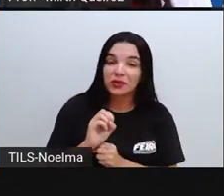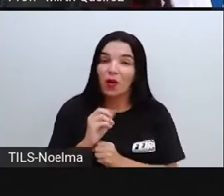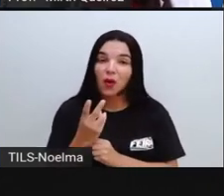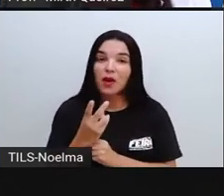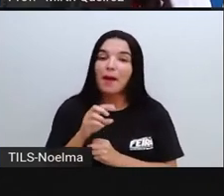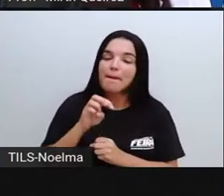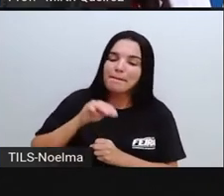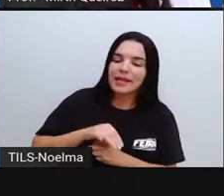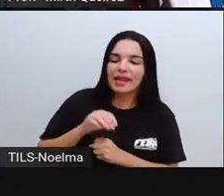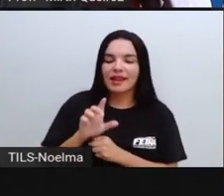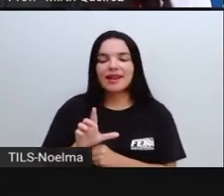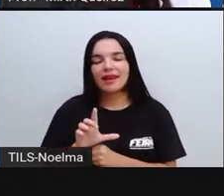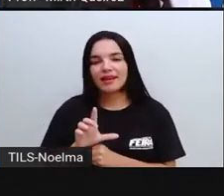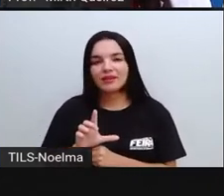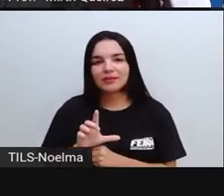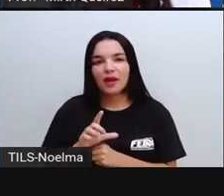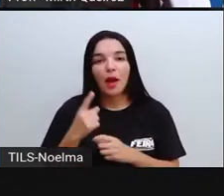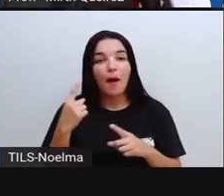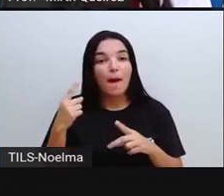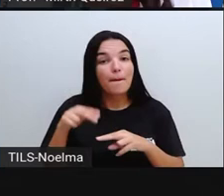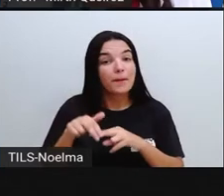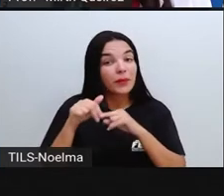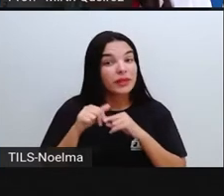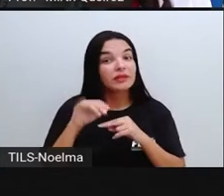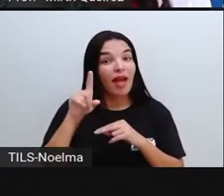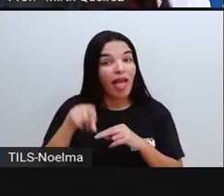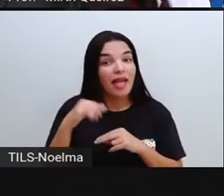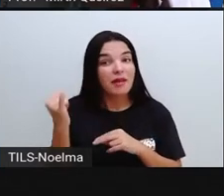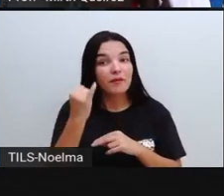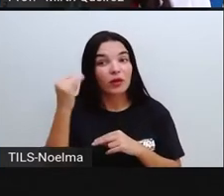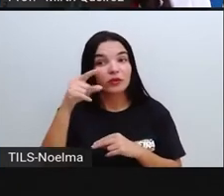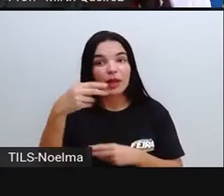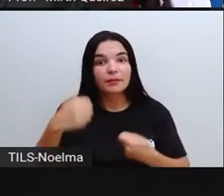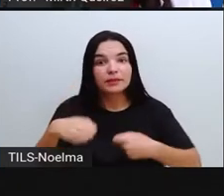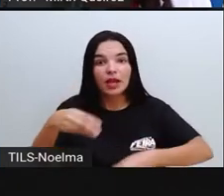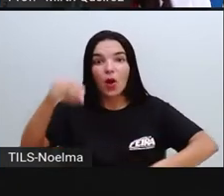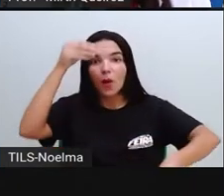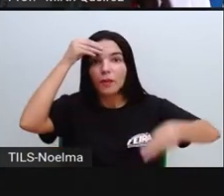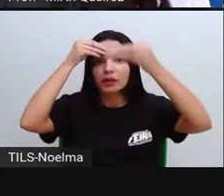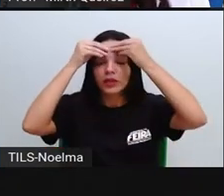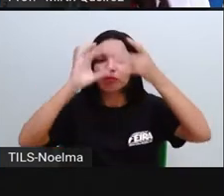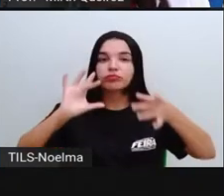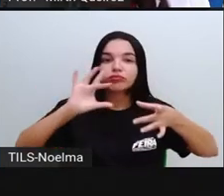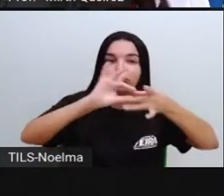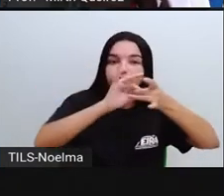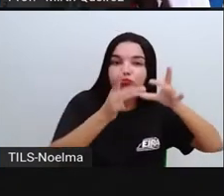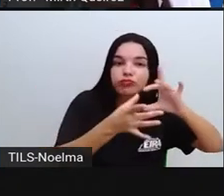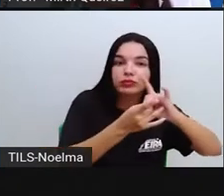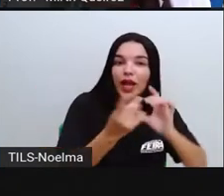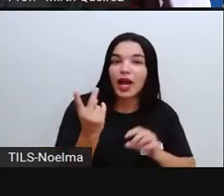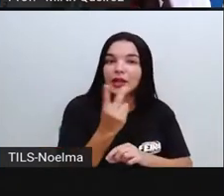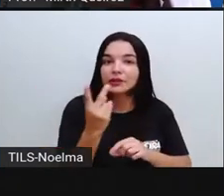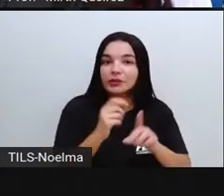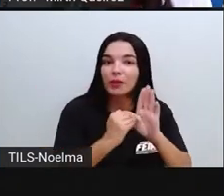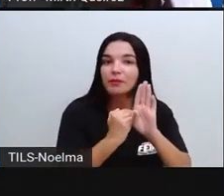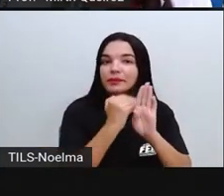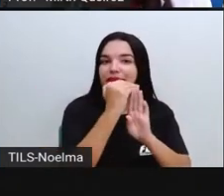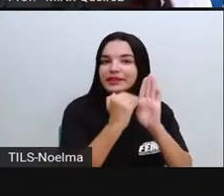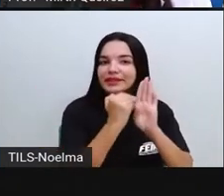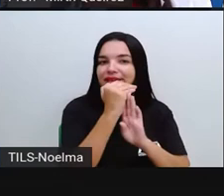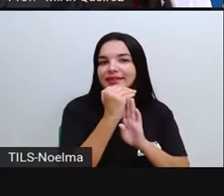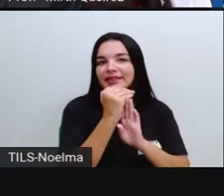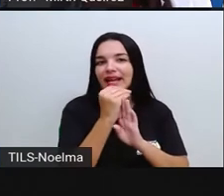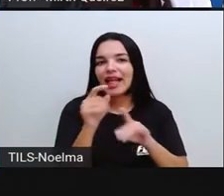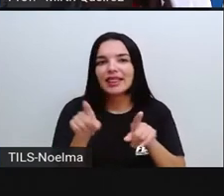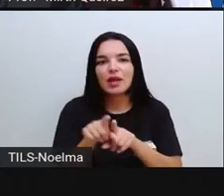ou mililitro. Por isso é importante que a gente compreenda a relação que há entre essas duas unidades de medida. E aí a